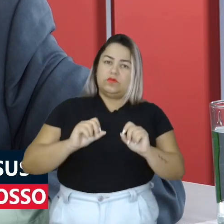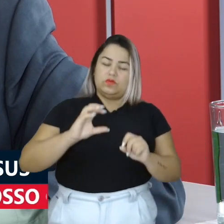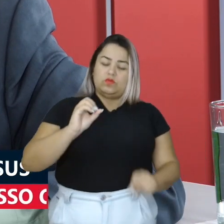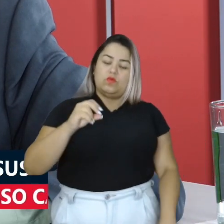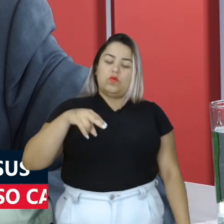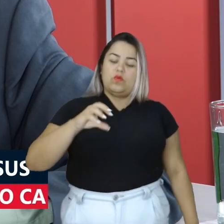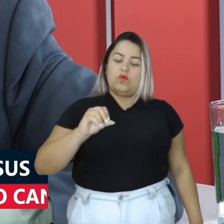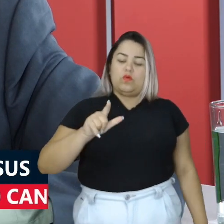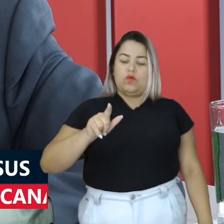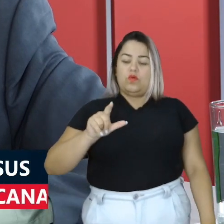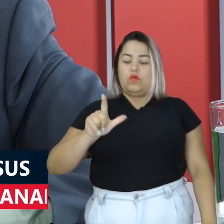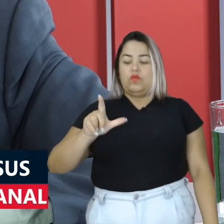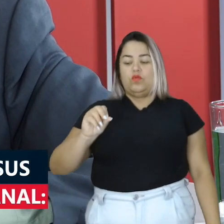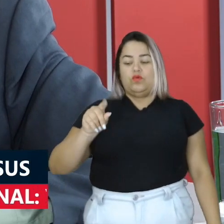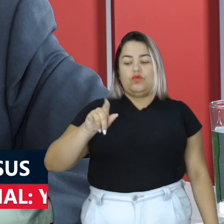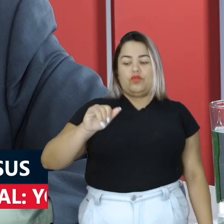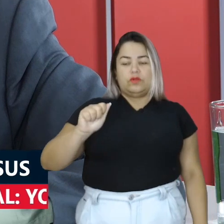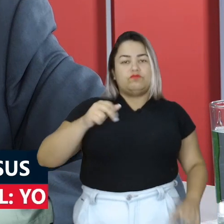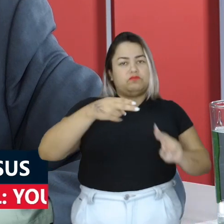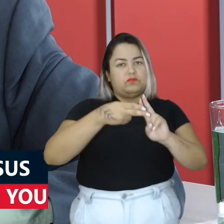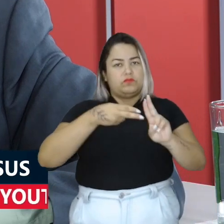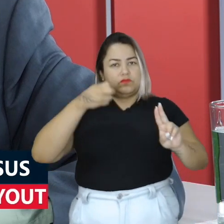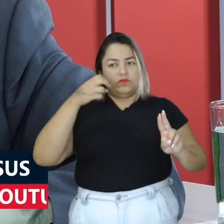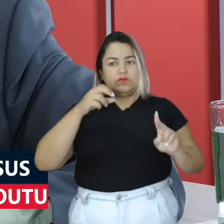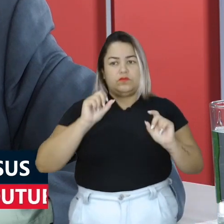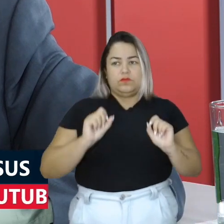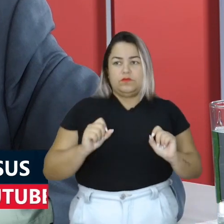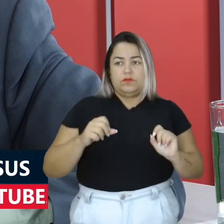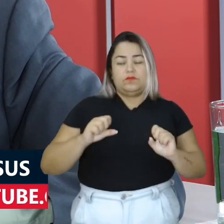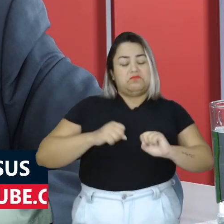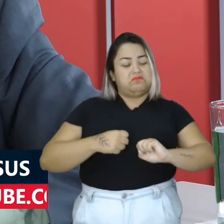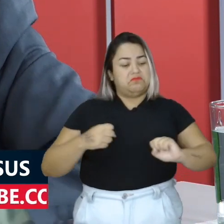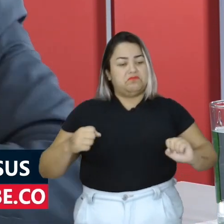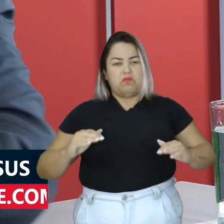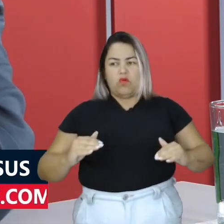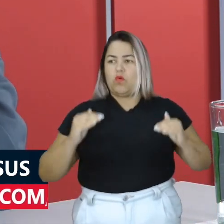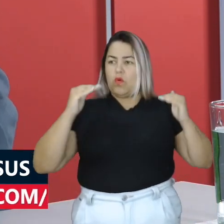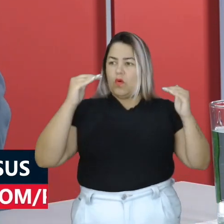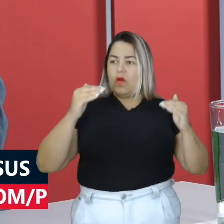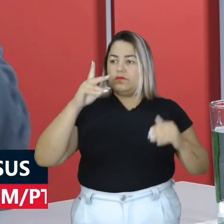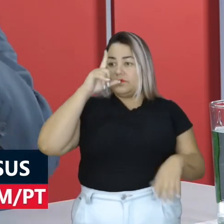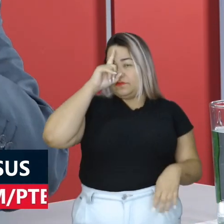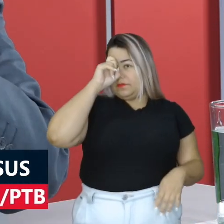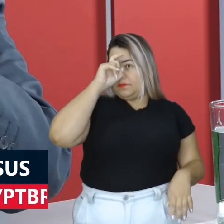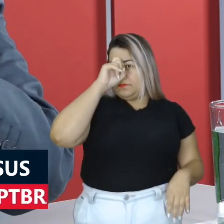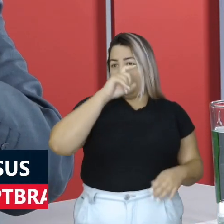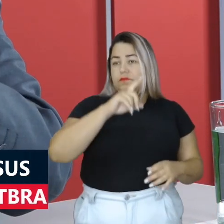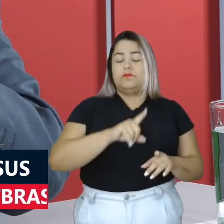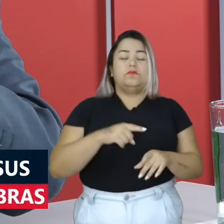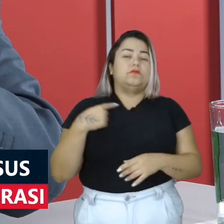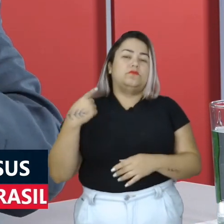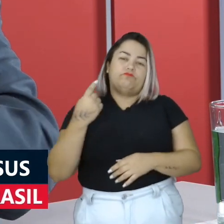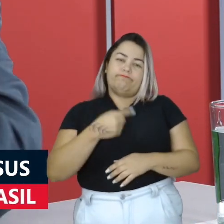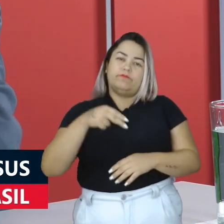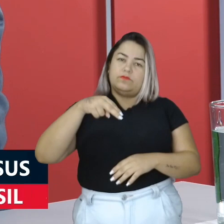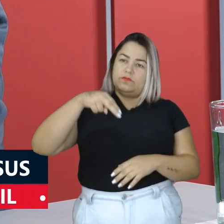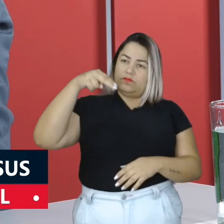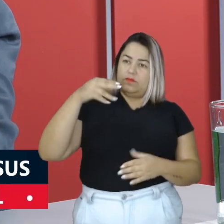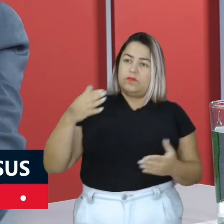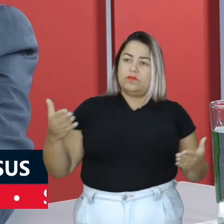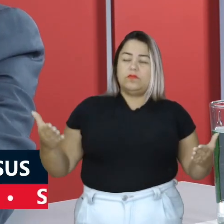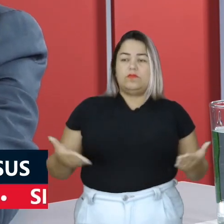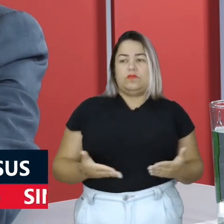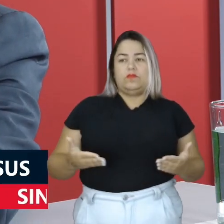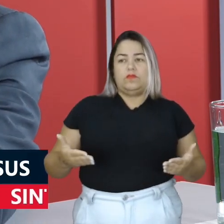oncológico no país pelo SUS, é o Aristides Maltese. Esses 3 grandes hospitais, o de Irmã Dulce é o maior do Norte e Nordeste, filantrópico. Eles